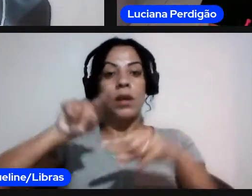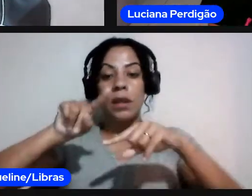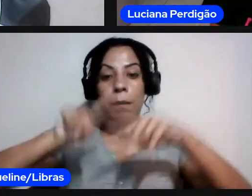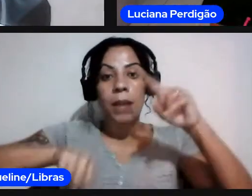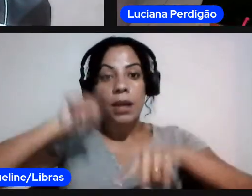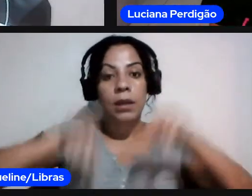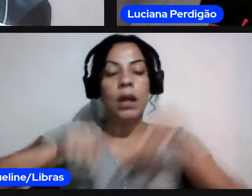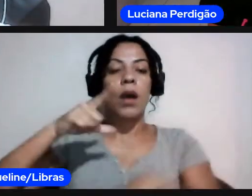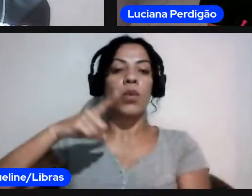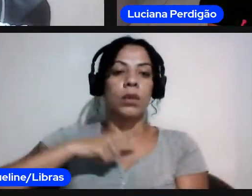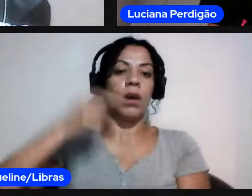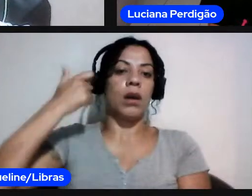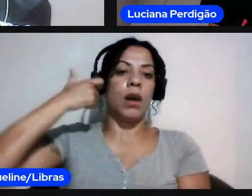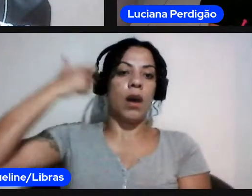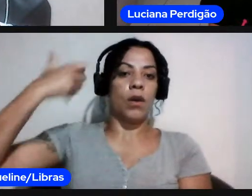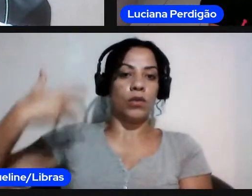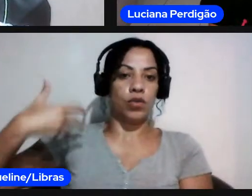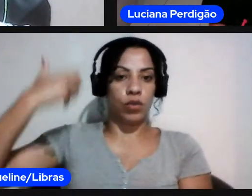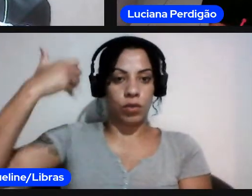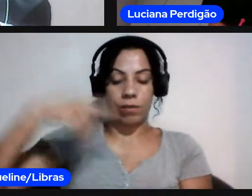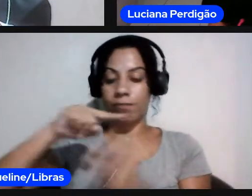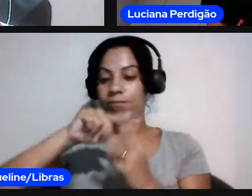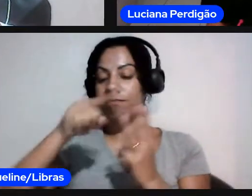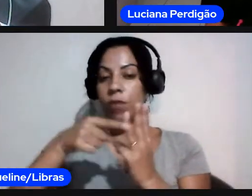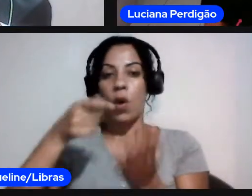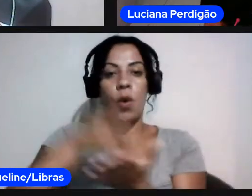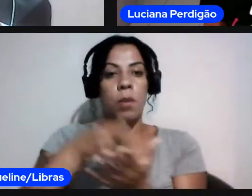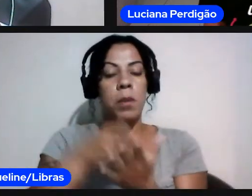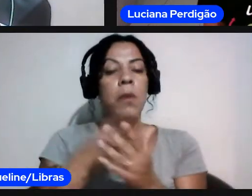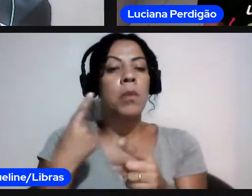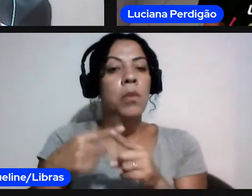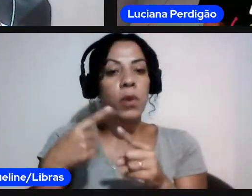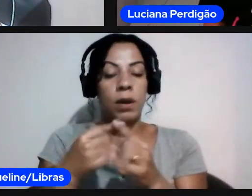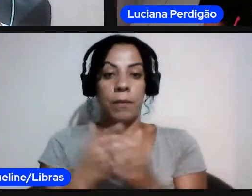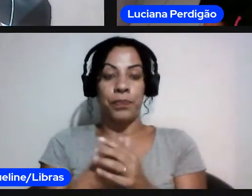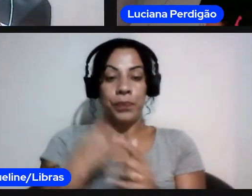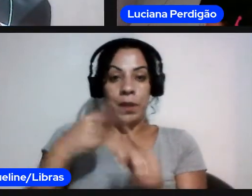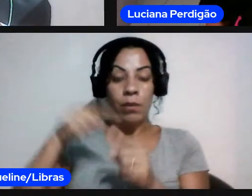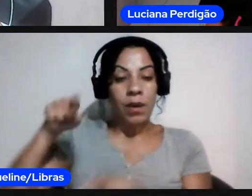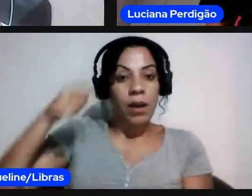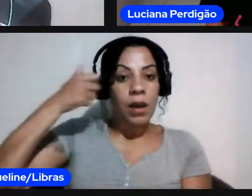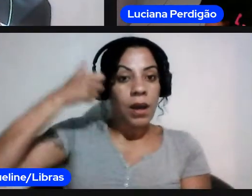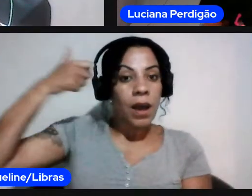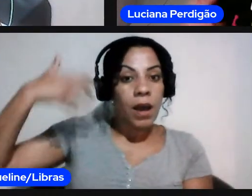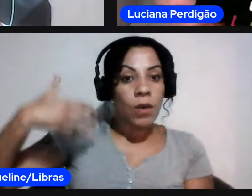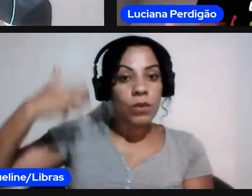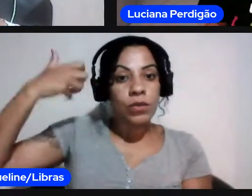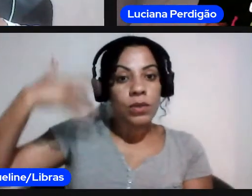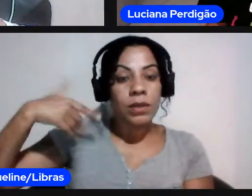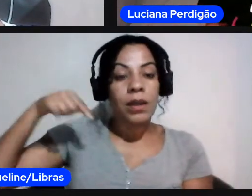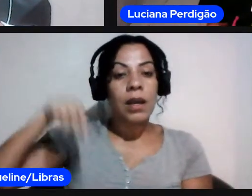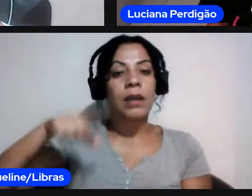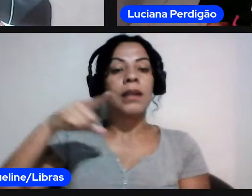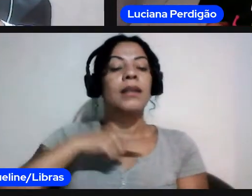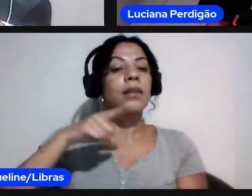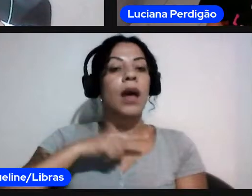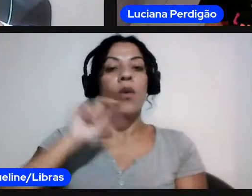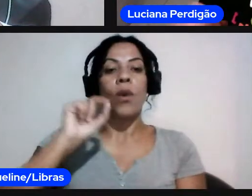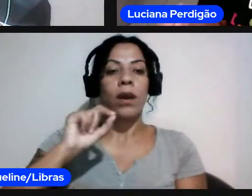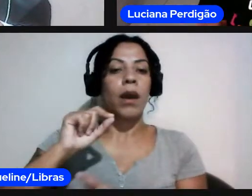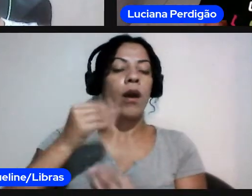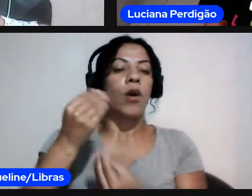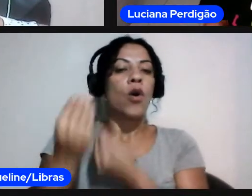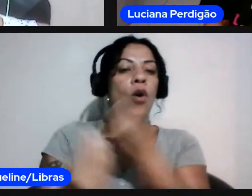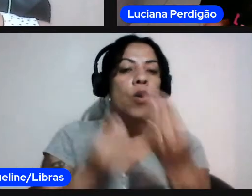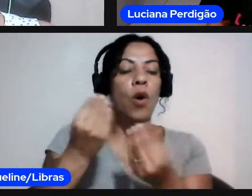audiodescrição. Por quê? Porque a audiodescrição, ela envolve a questão linguística, né, a